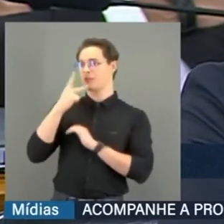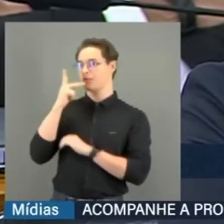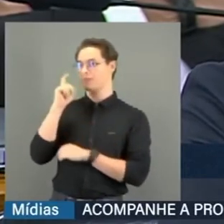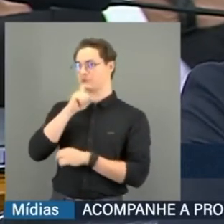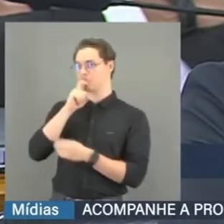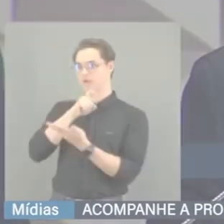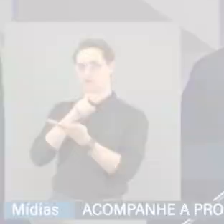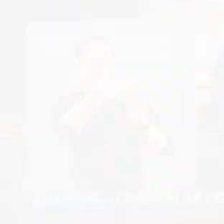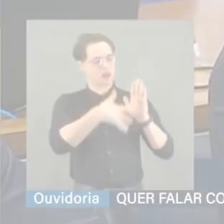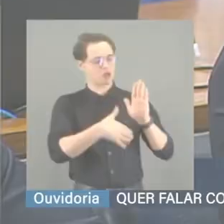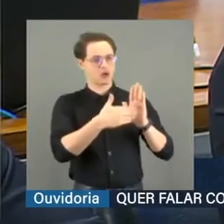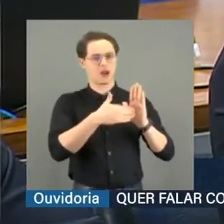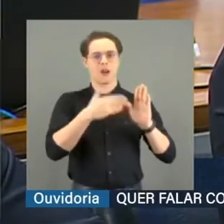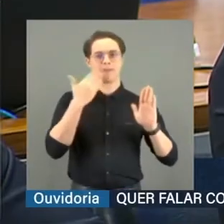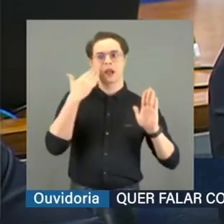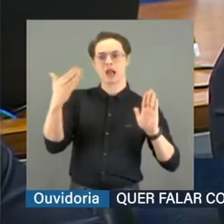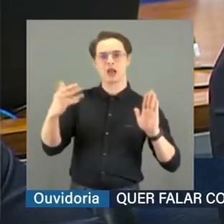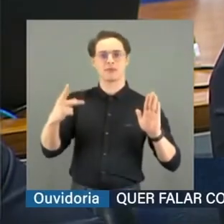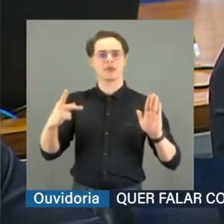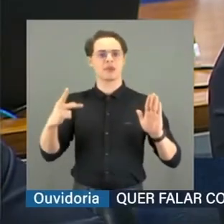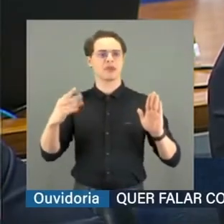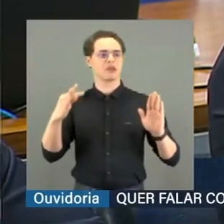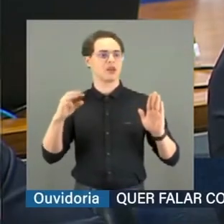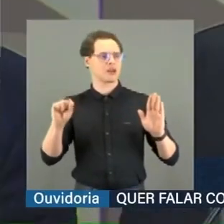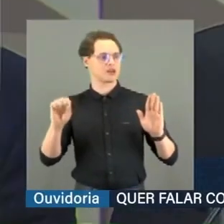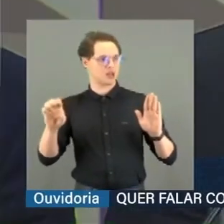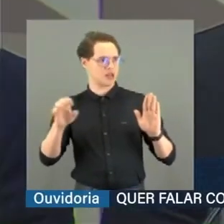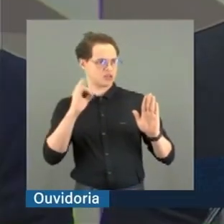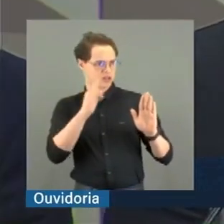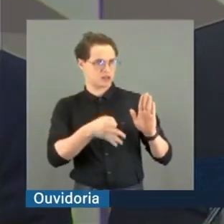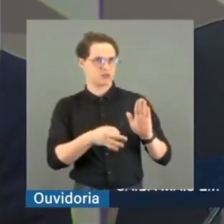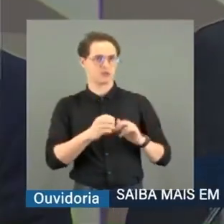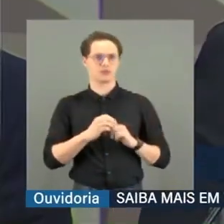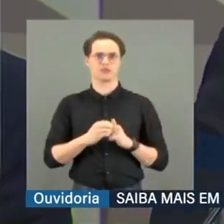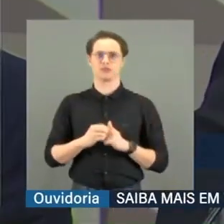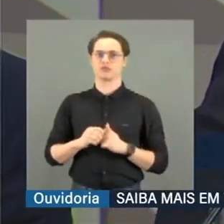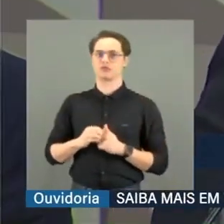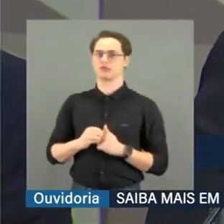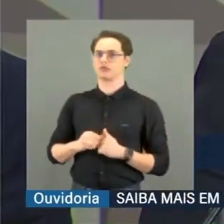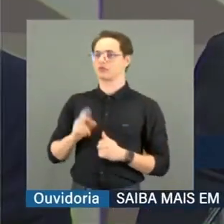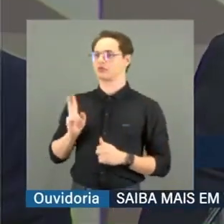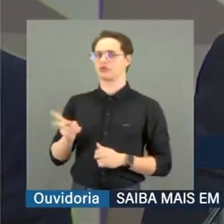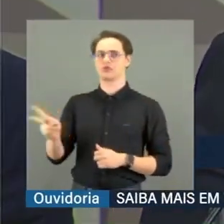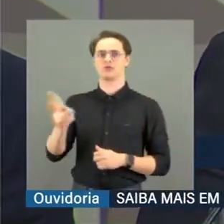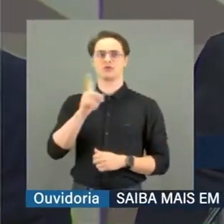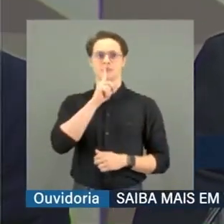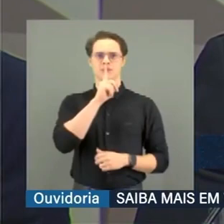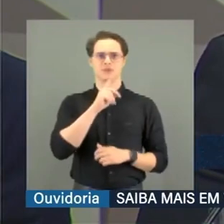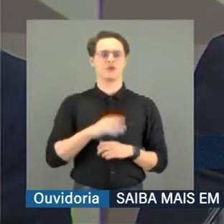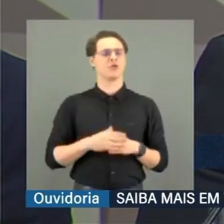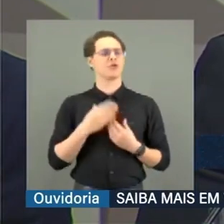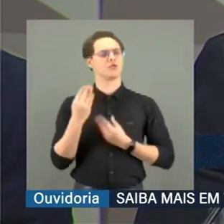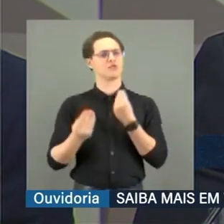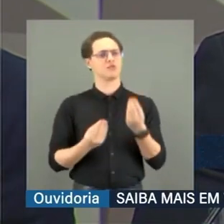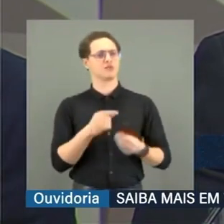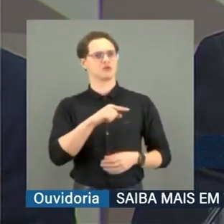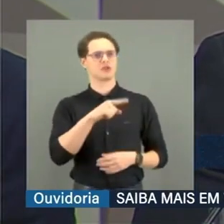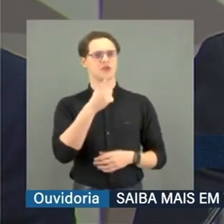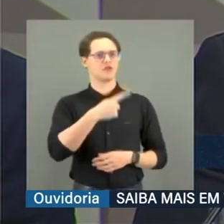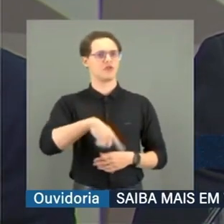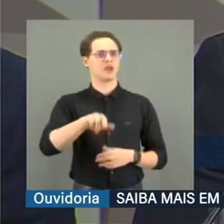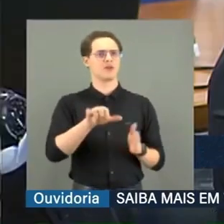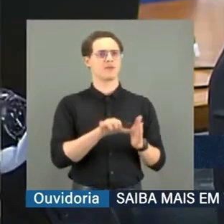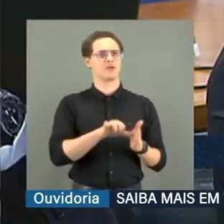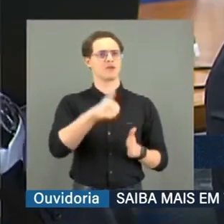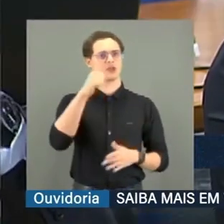excusas, então. Na parte da tarde, após a pausa da sessão para o almoço, Walter Delgatti Neto mudou de